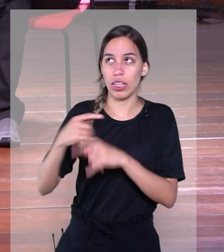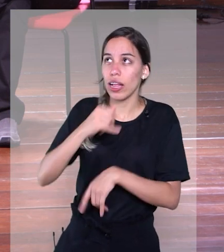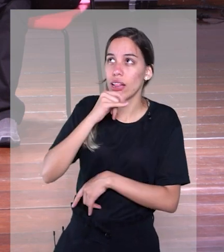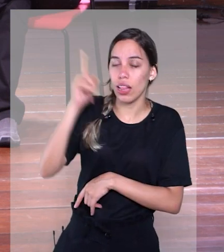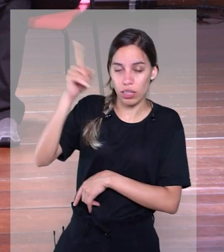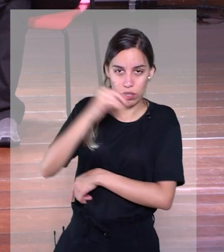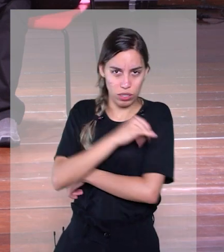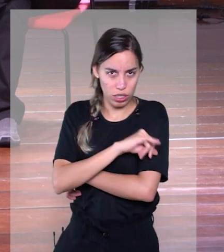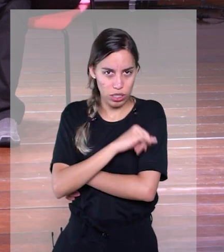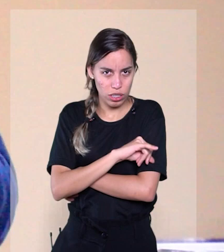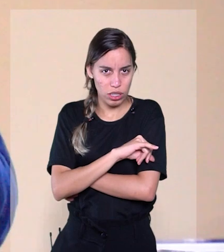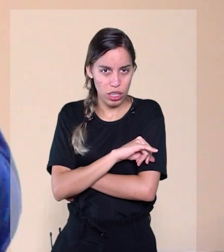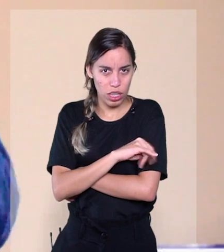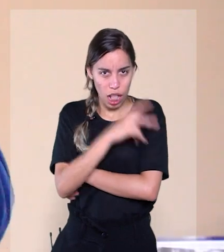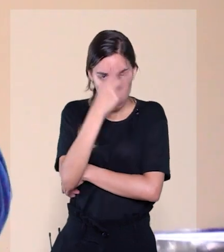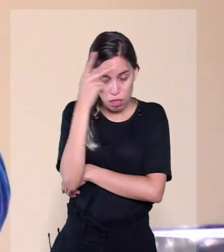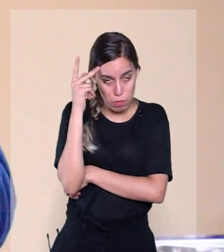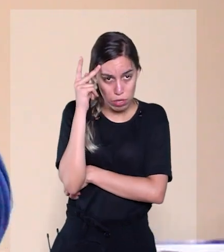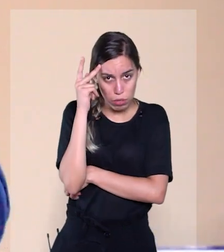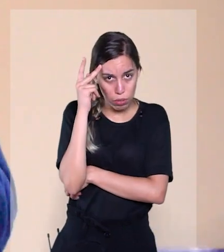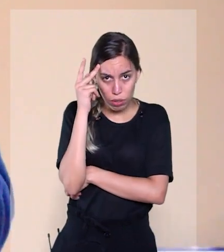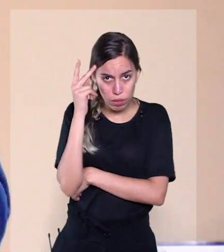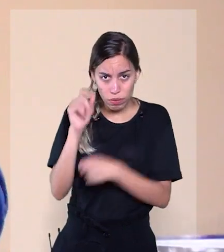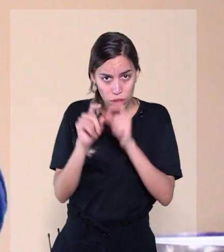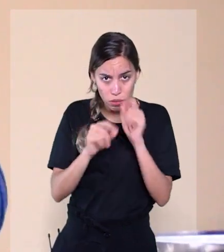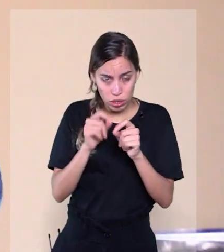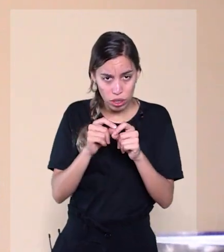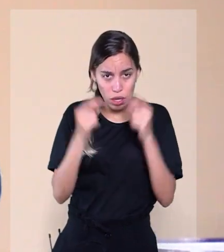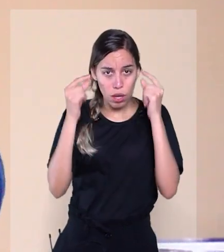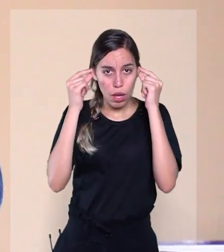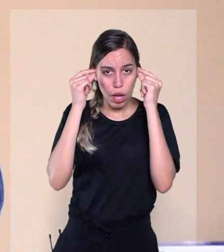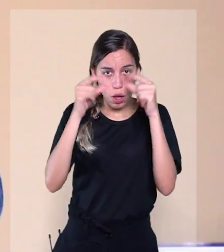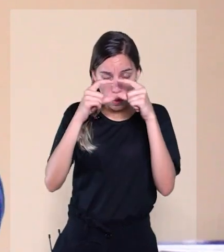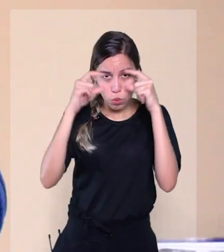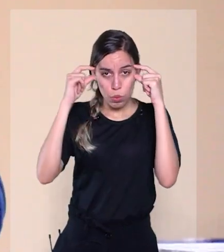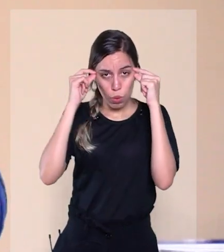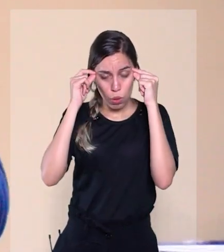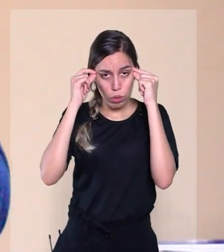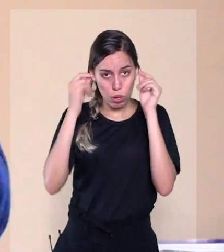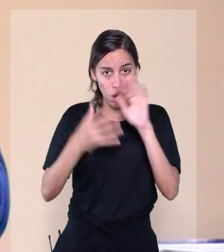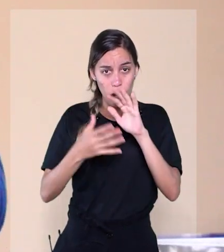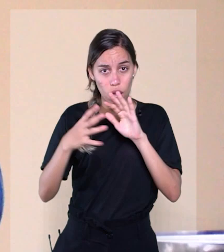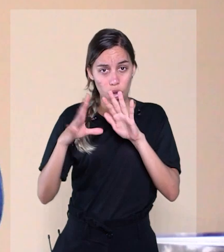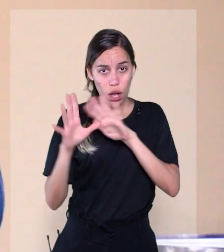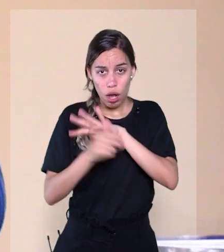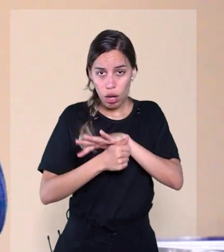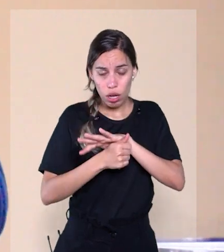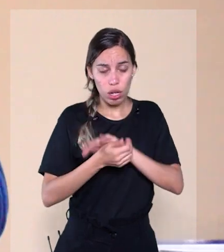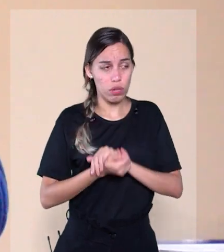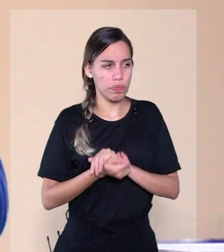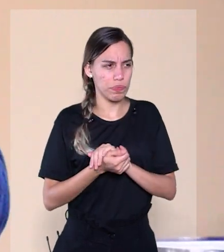é que já roubaram tantas vezes os óculos, não sei por quê, porque não é uma coisa que tenha muito valor. A primeira vez que